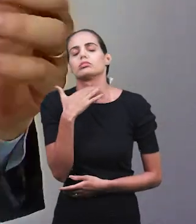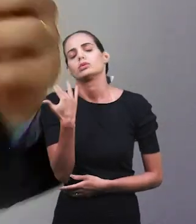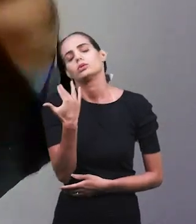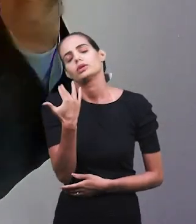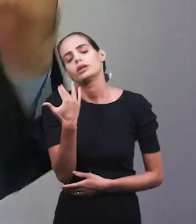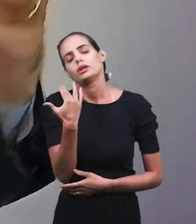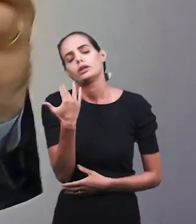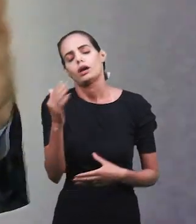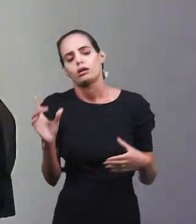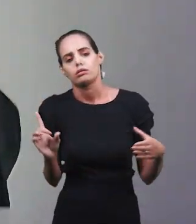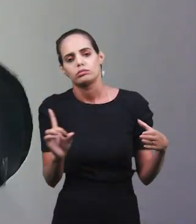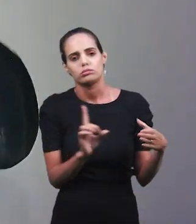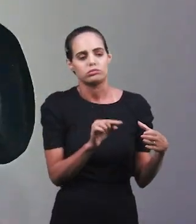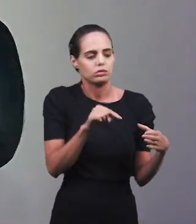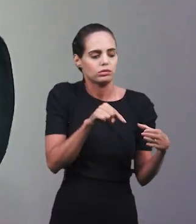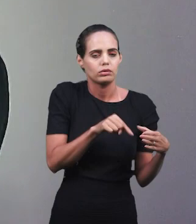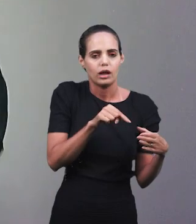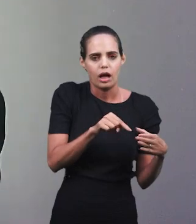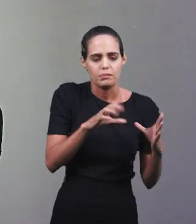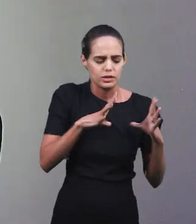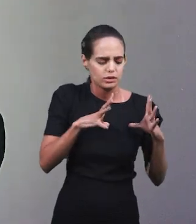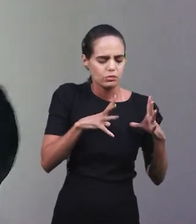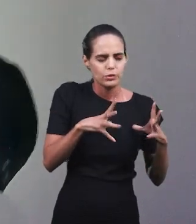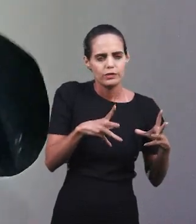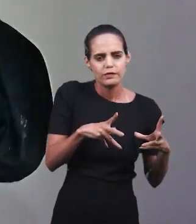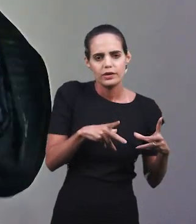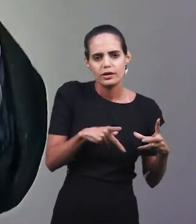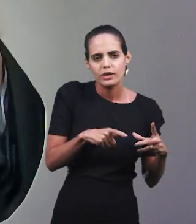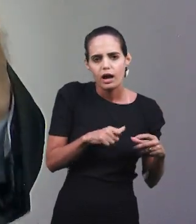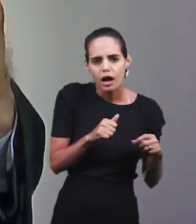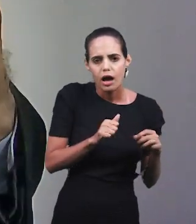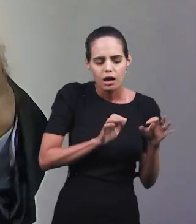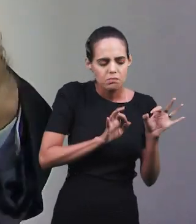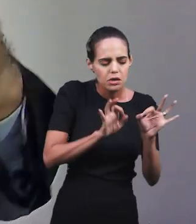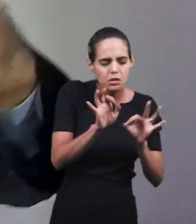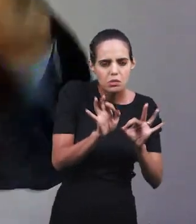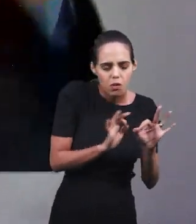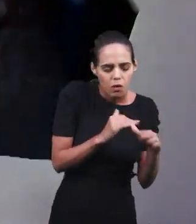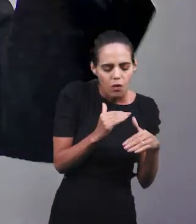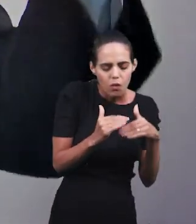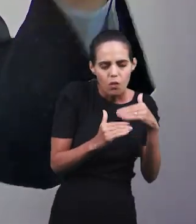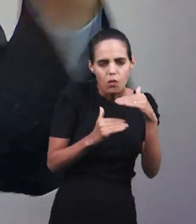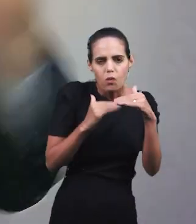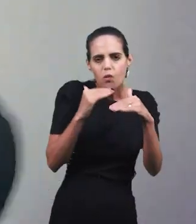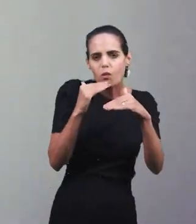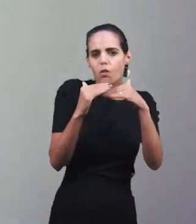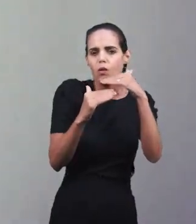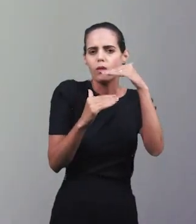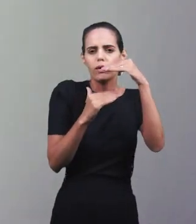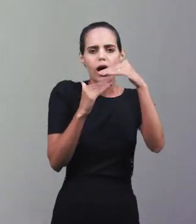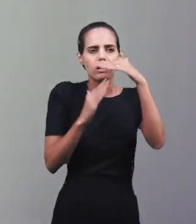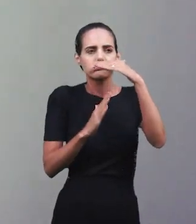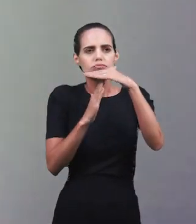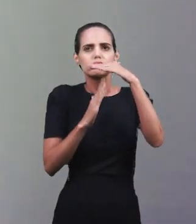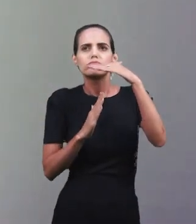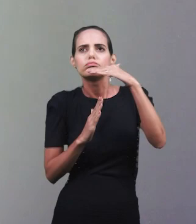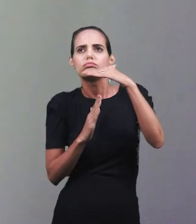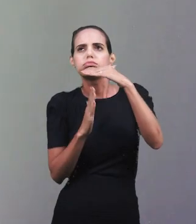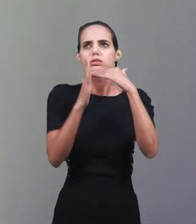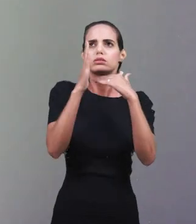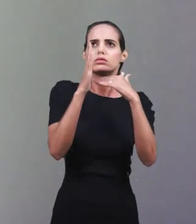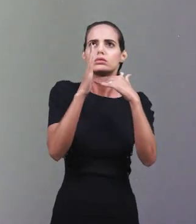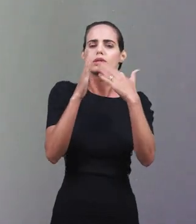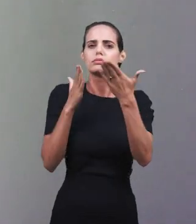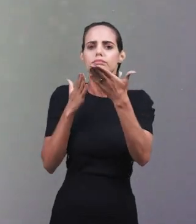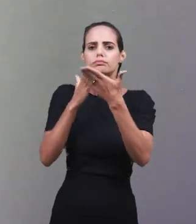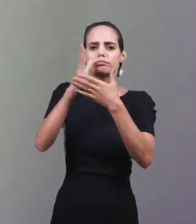purgatório, para purgar, para se purificar, para se aperfeiçoar, para a sua alma transcender e alcançar Deus. Isso não